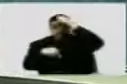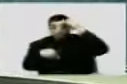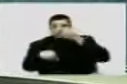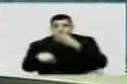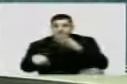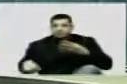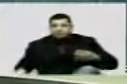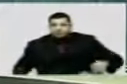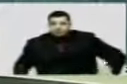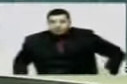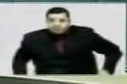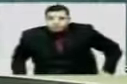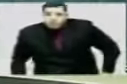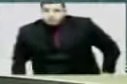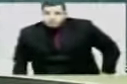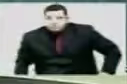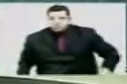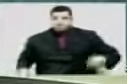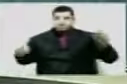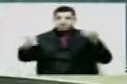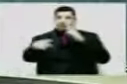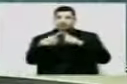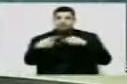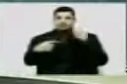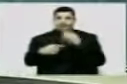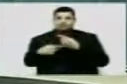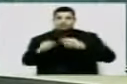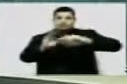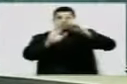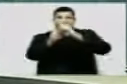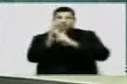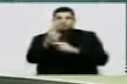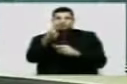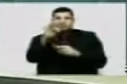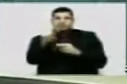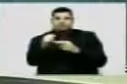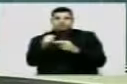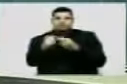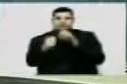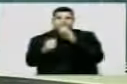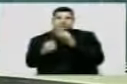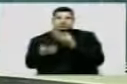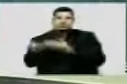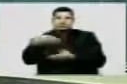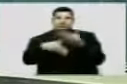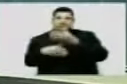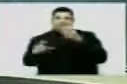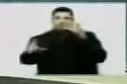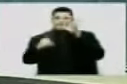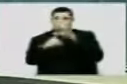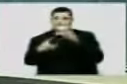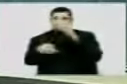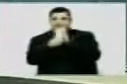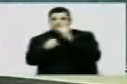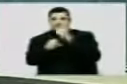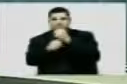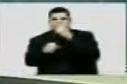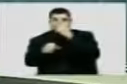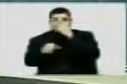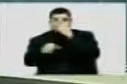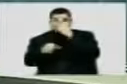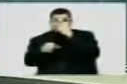Amazonas. Porque nós estamos analisando aqui, deputado Marco Rota, apenas o impacto no